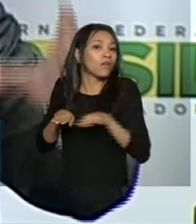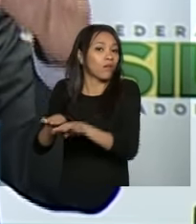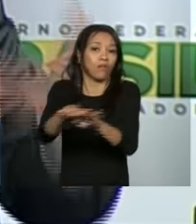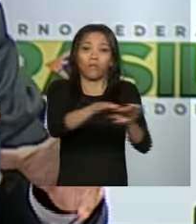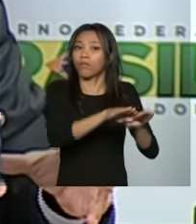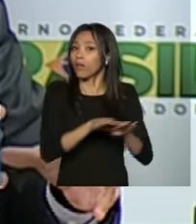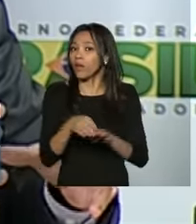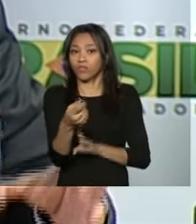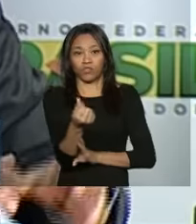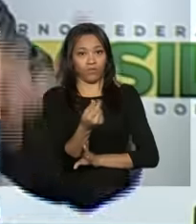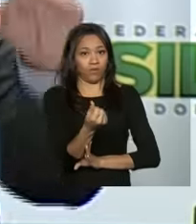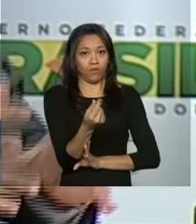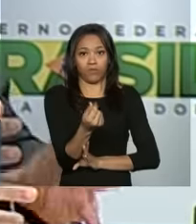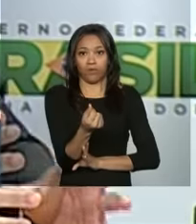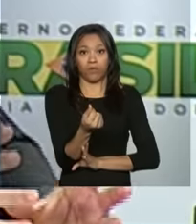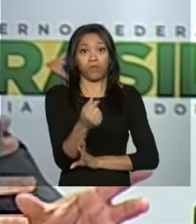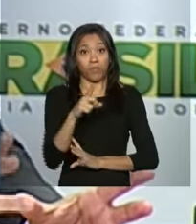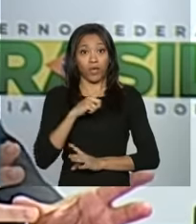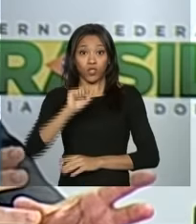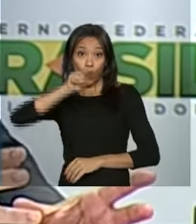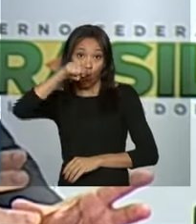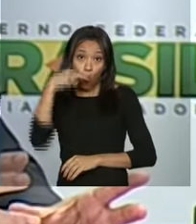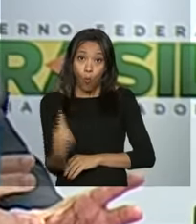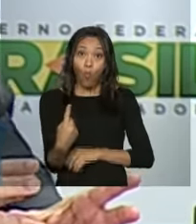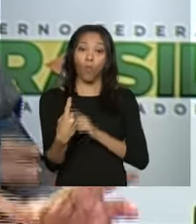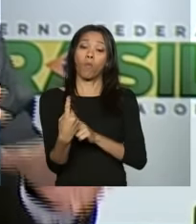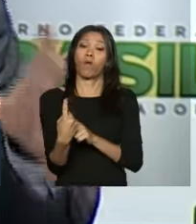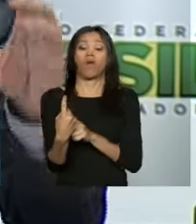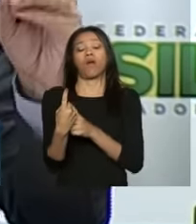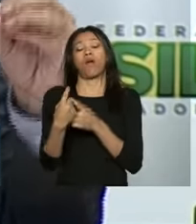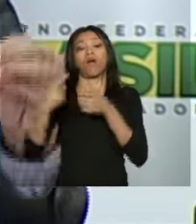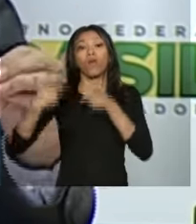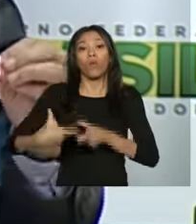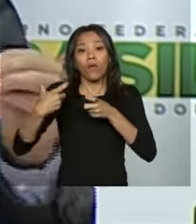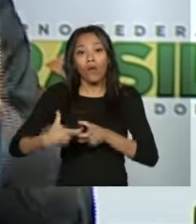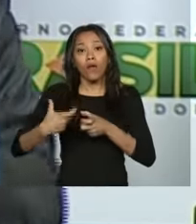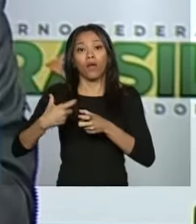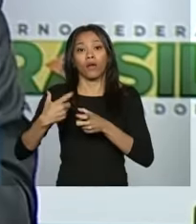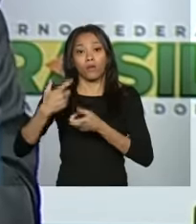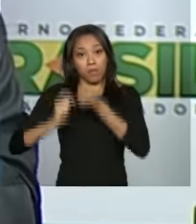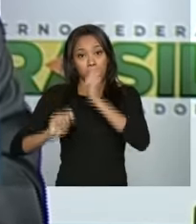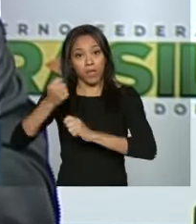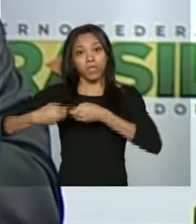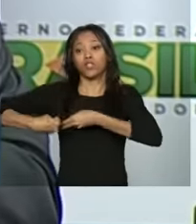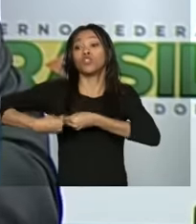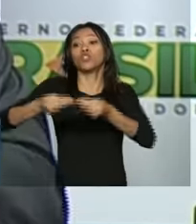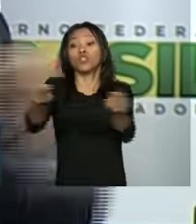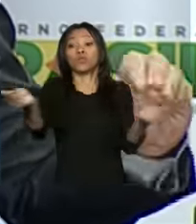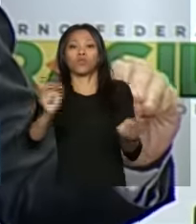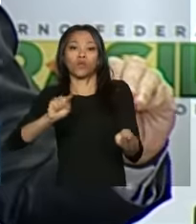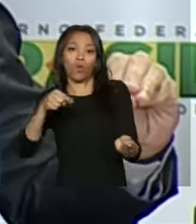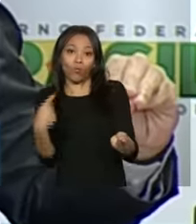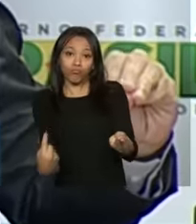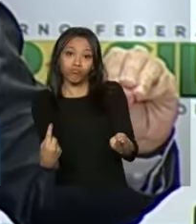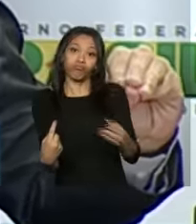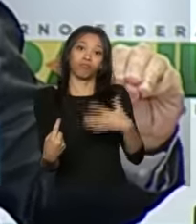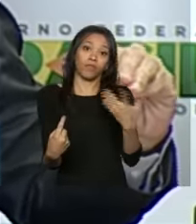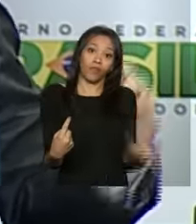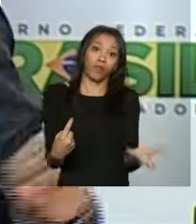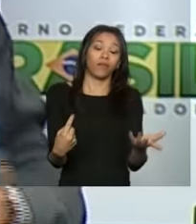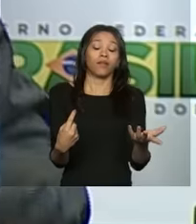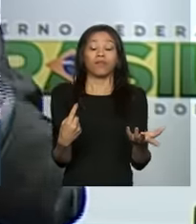definição de territórios em que apenas uma distribuidora entra Tá certo e o mesmo produto acaba adotando em diferentes regiões do